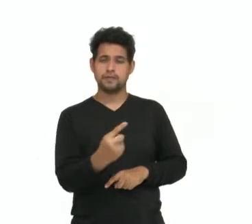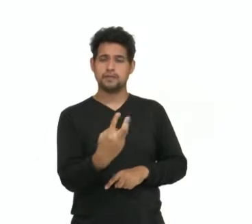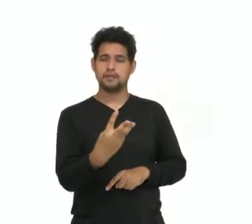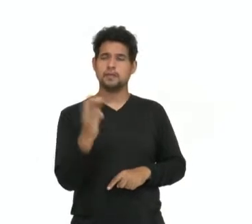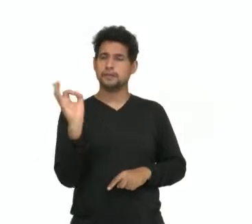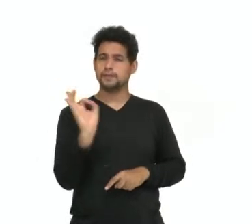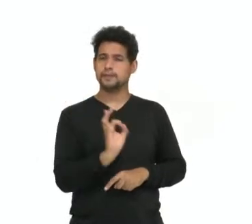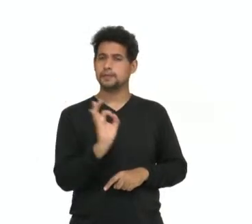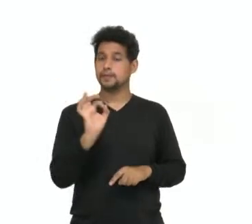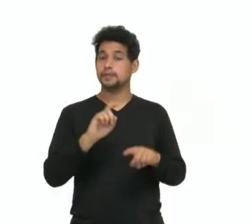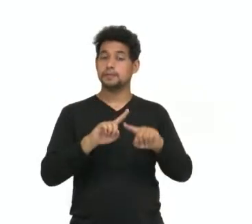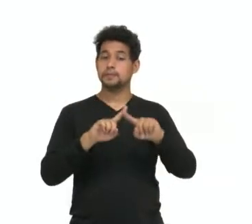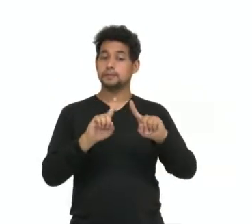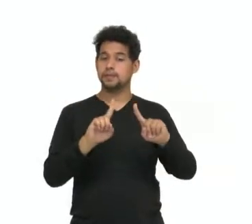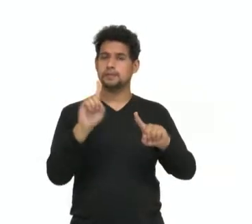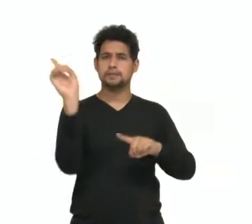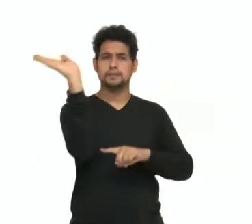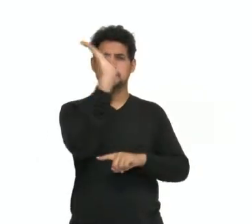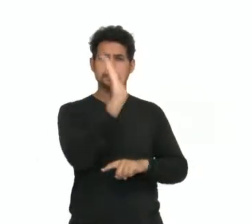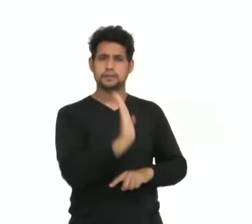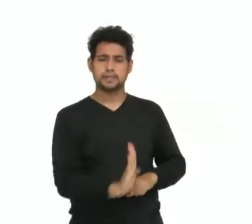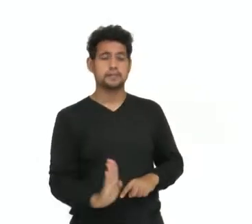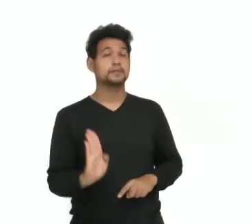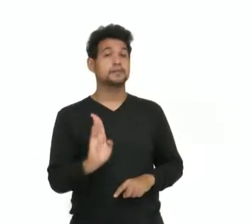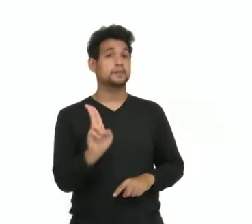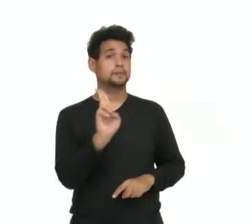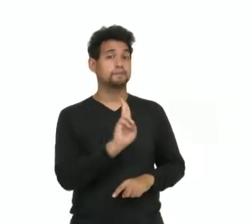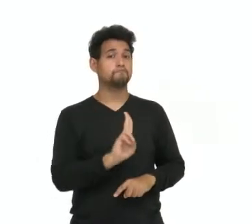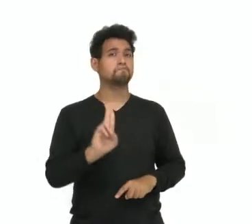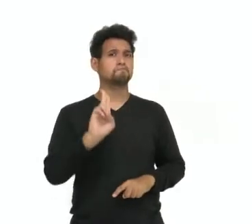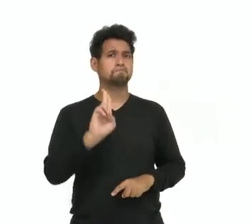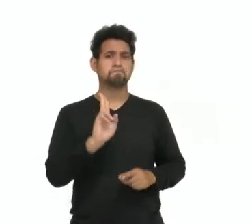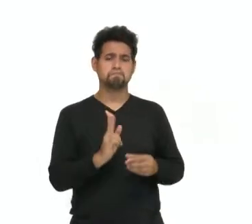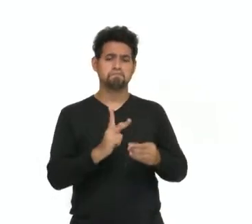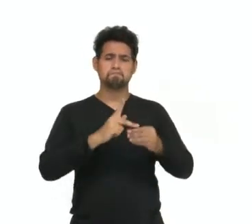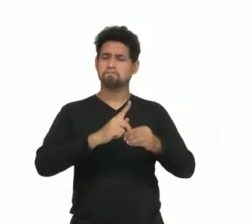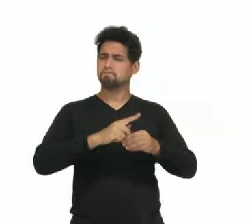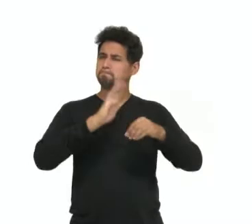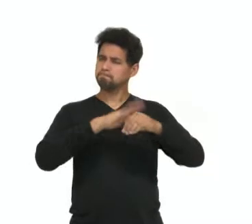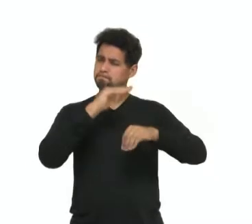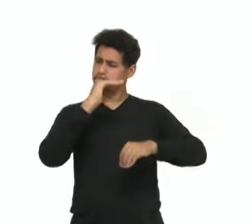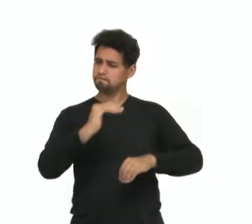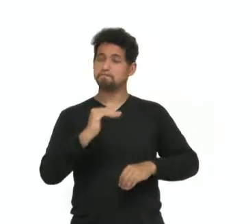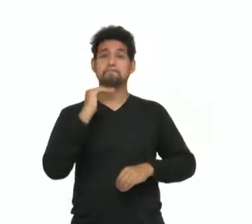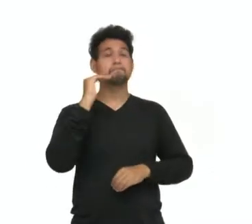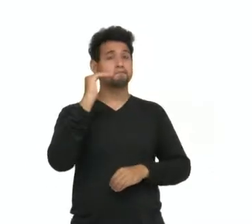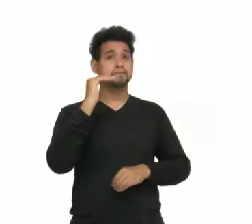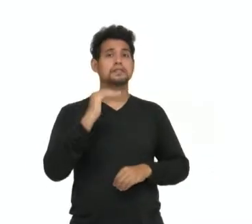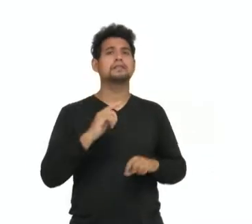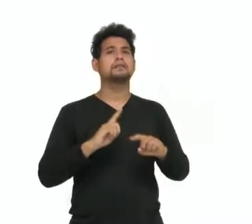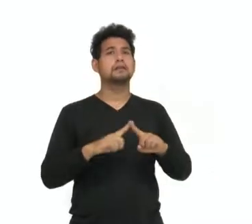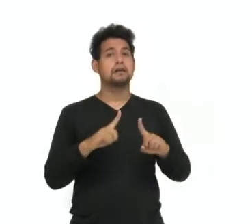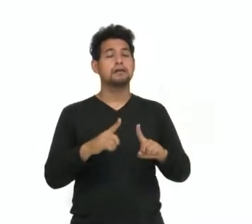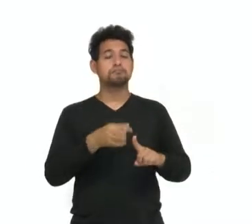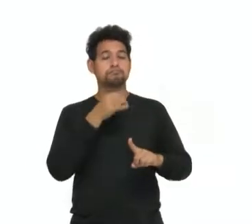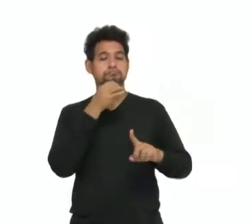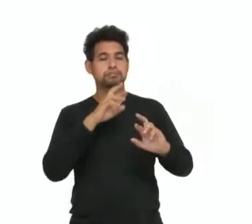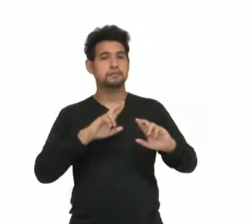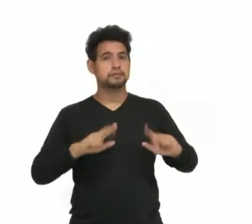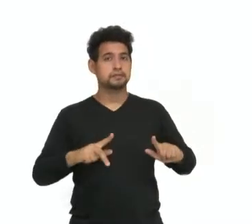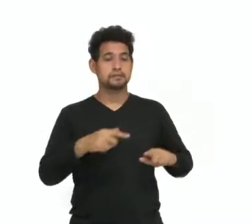34,3%. Então o Brasil ele utiliza mais petróleo do que a média mundial. Mas em contrapartida,